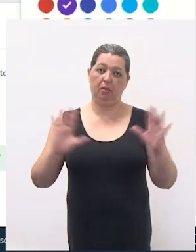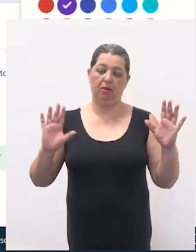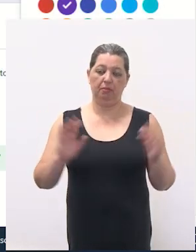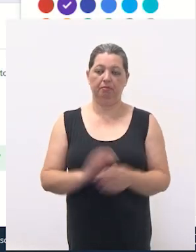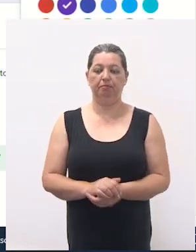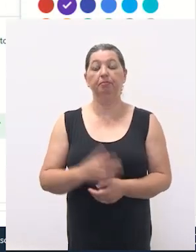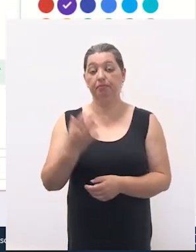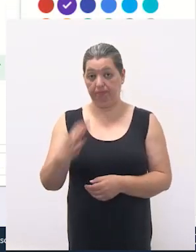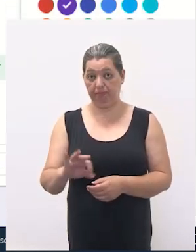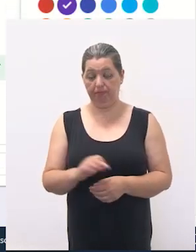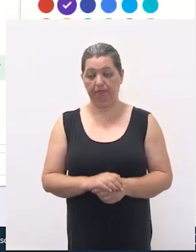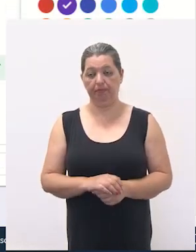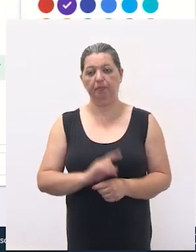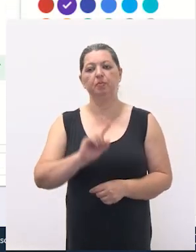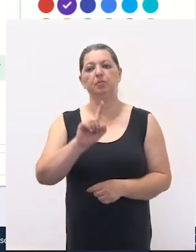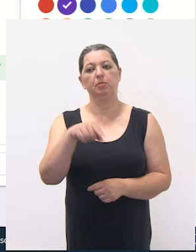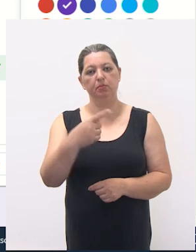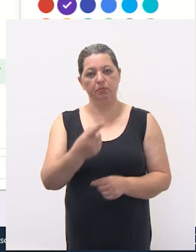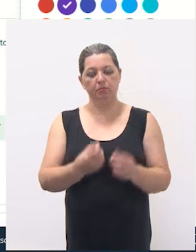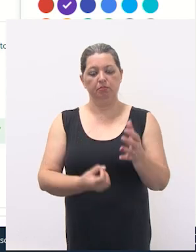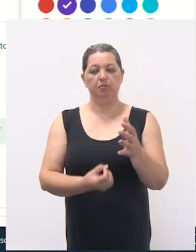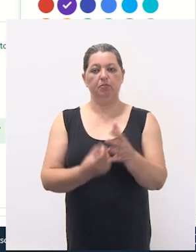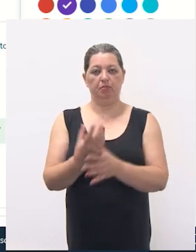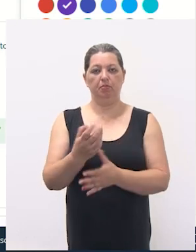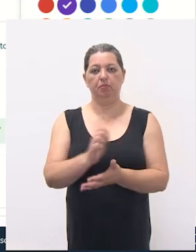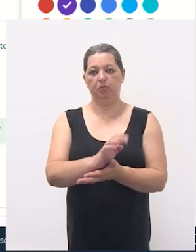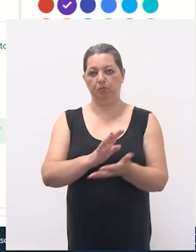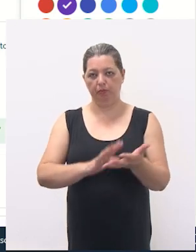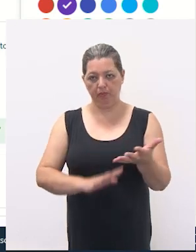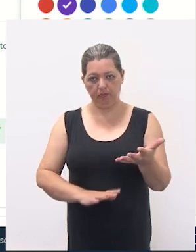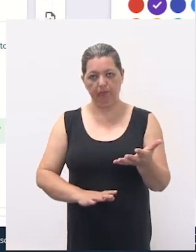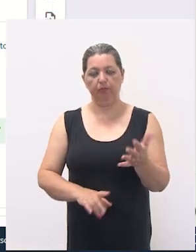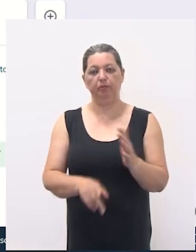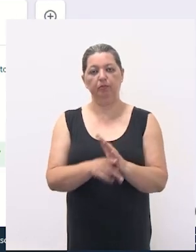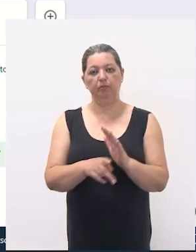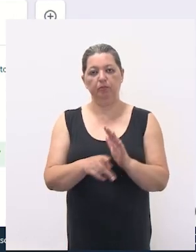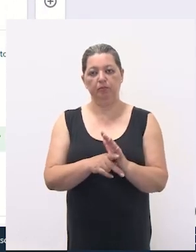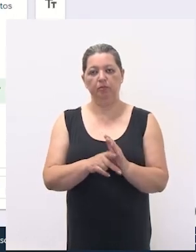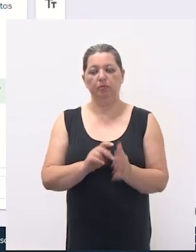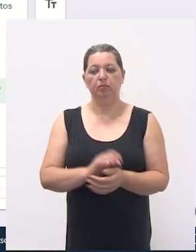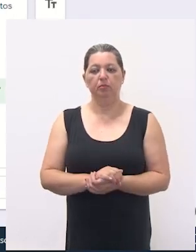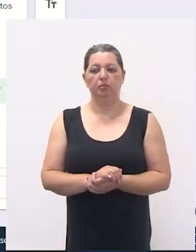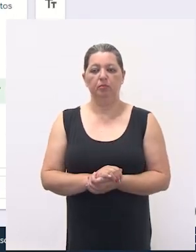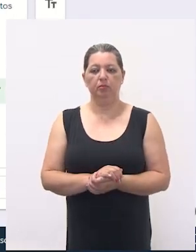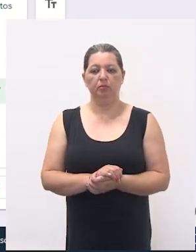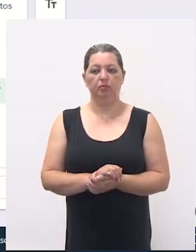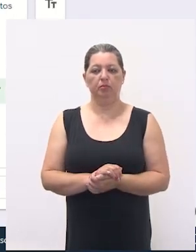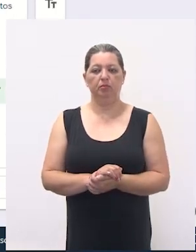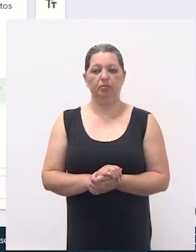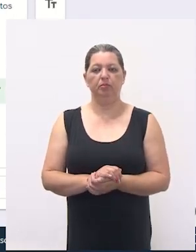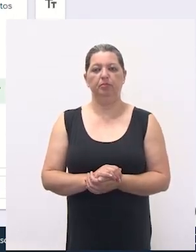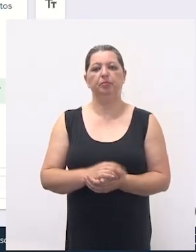Certo? Então depois que você criou a sua atividade, que você já disse para a plataforma quais